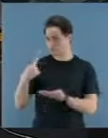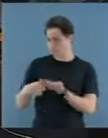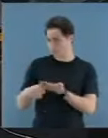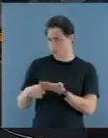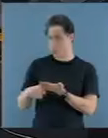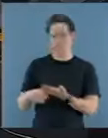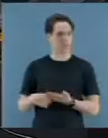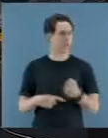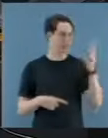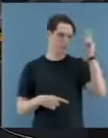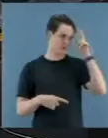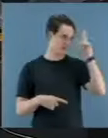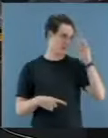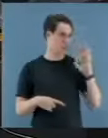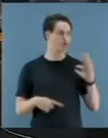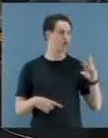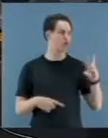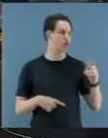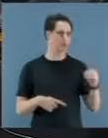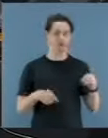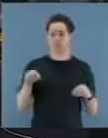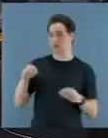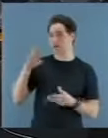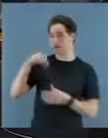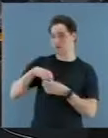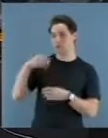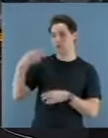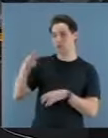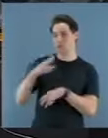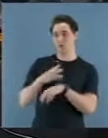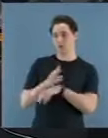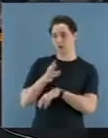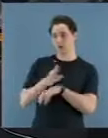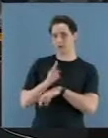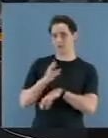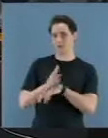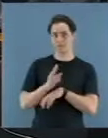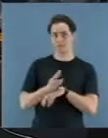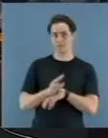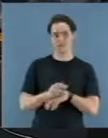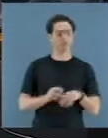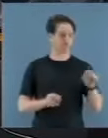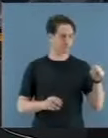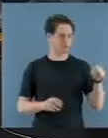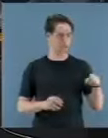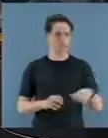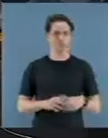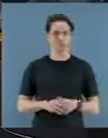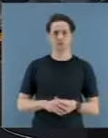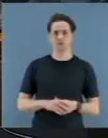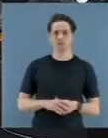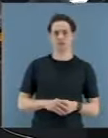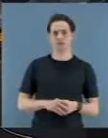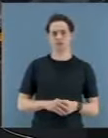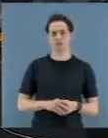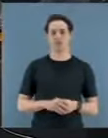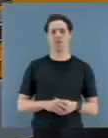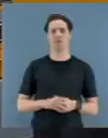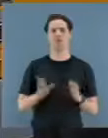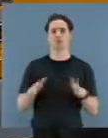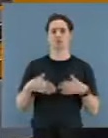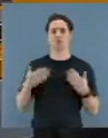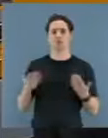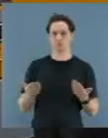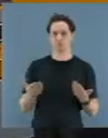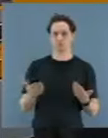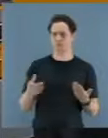as mensagens. Senhor, não, isso aqui está no seu WhatsApp. Sim, senhora. Está no seu WhatsApp, tá? Segundo, o senhor acabou de... E